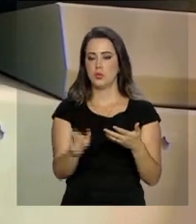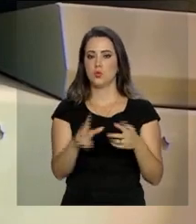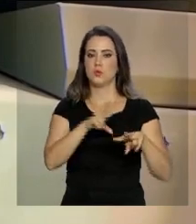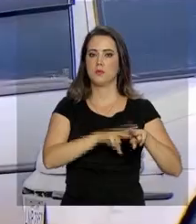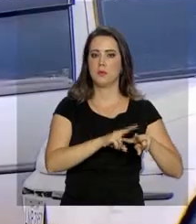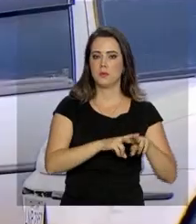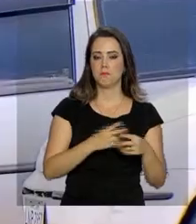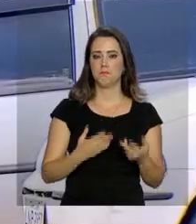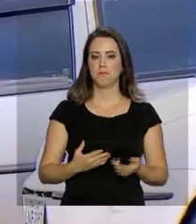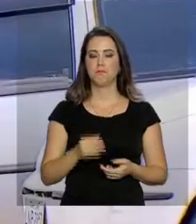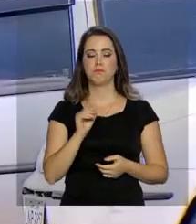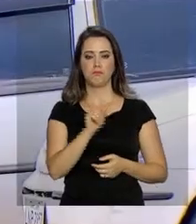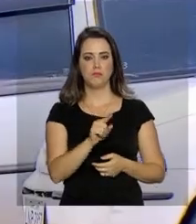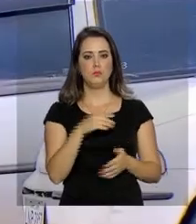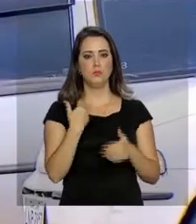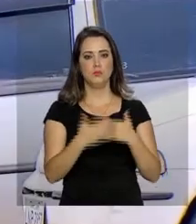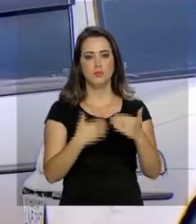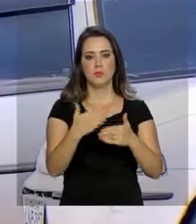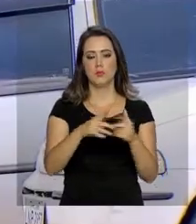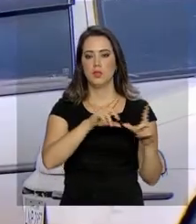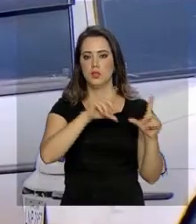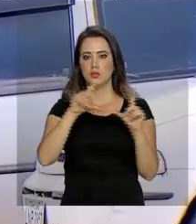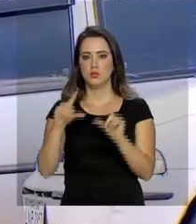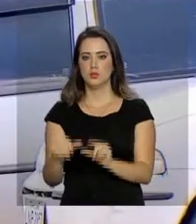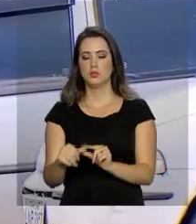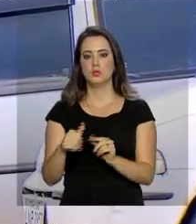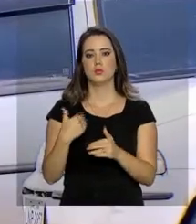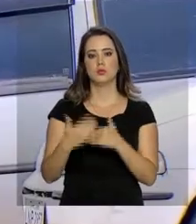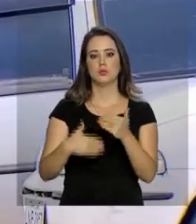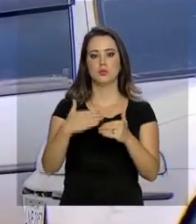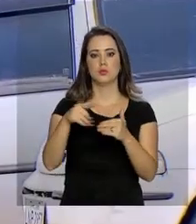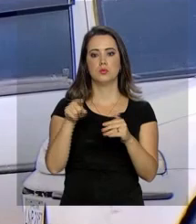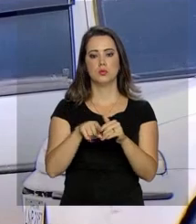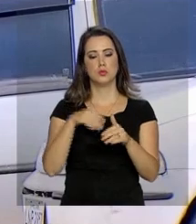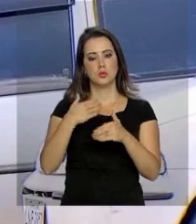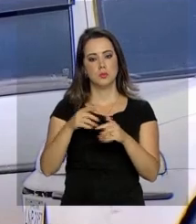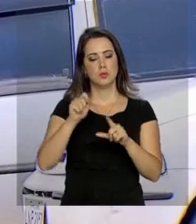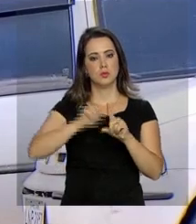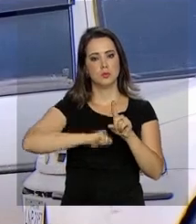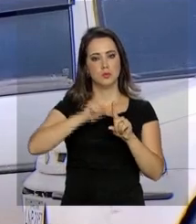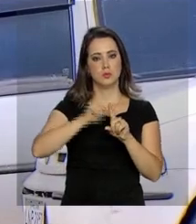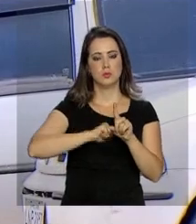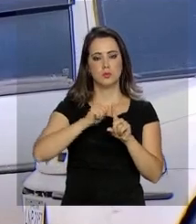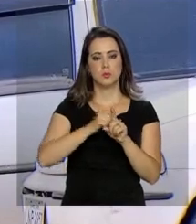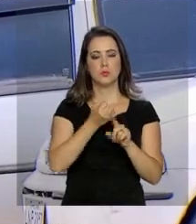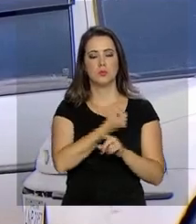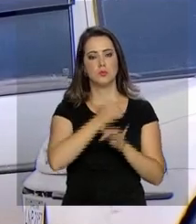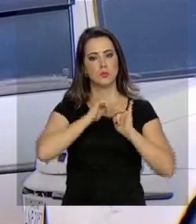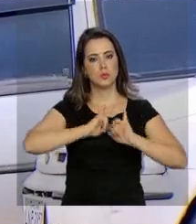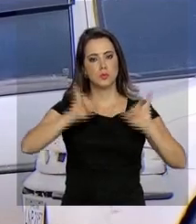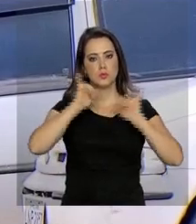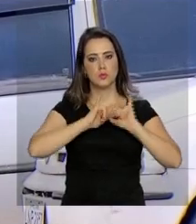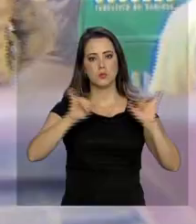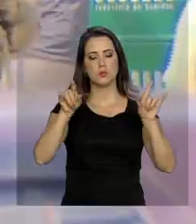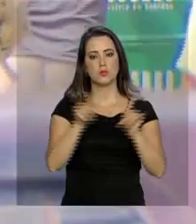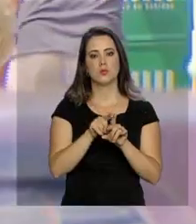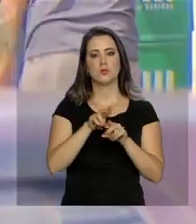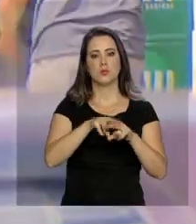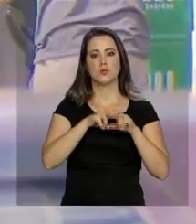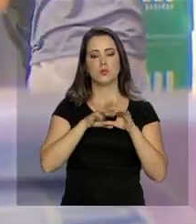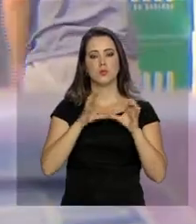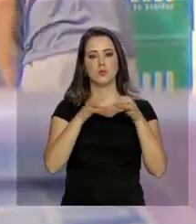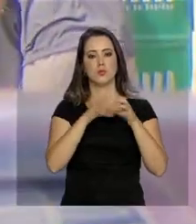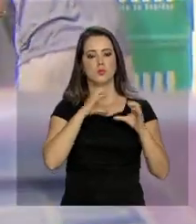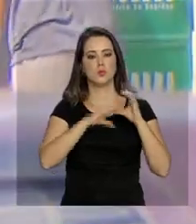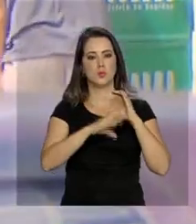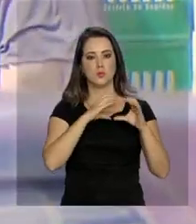pública a tendência é que a queda dos índices prossiga para os próximos meses os dados foram divulgados pela assessoria de